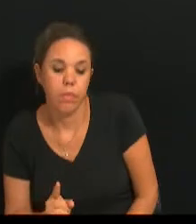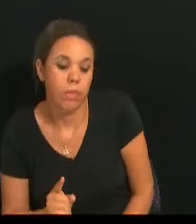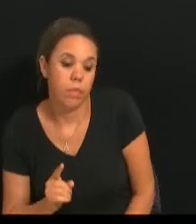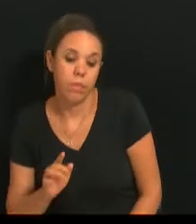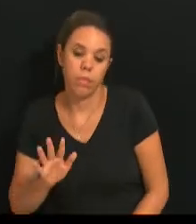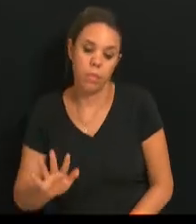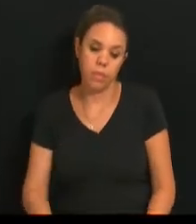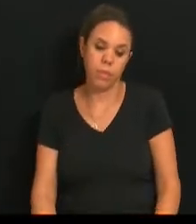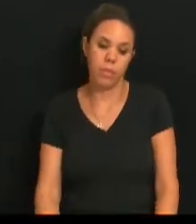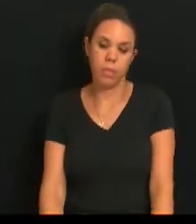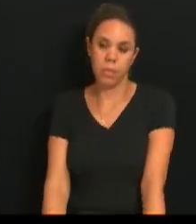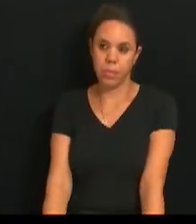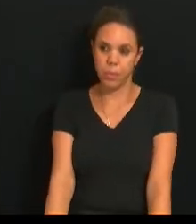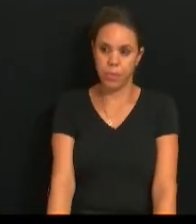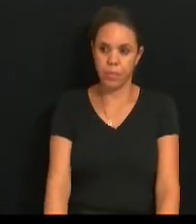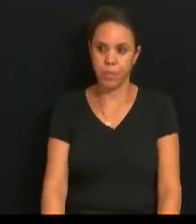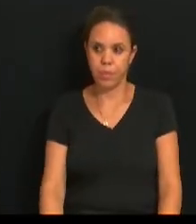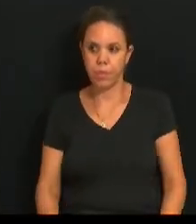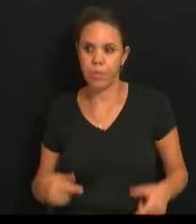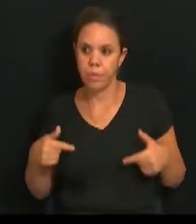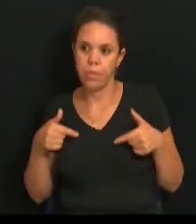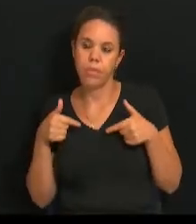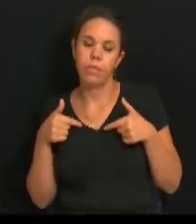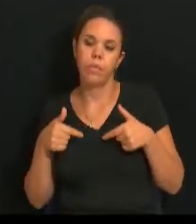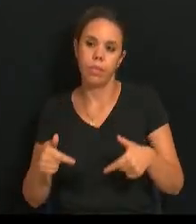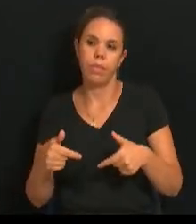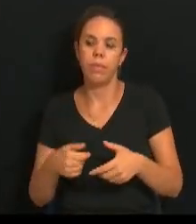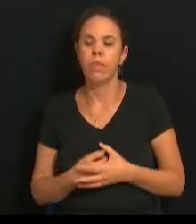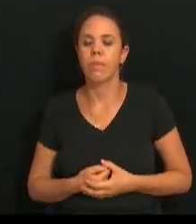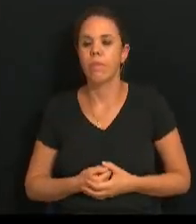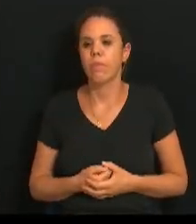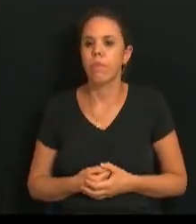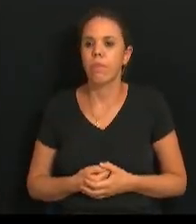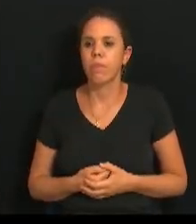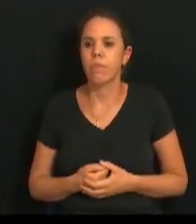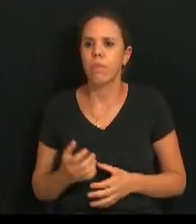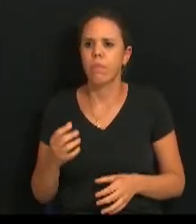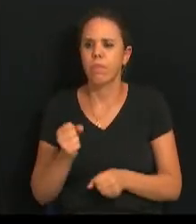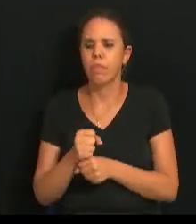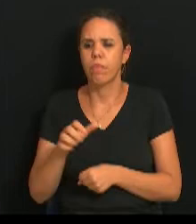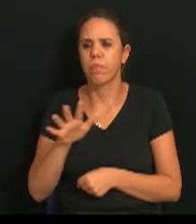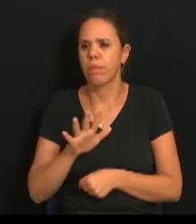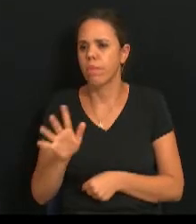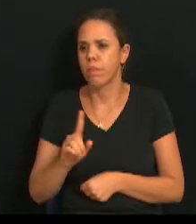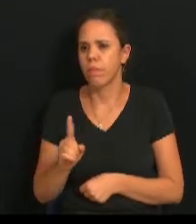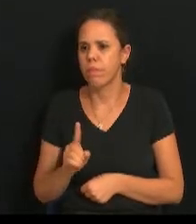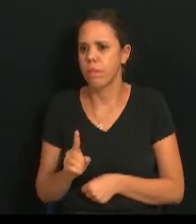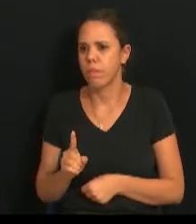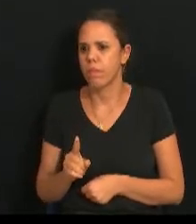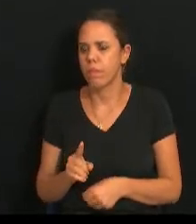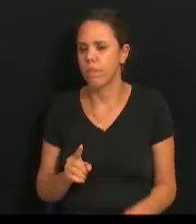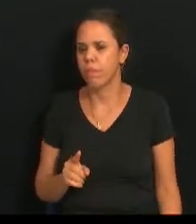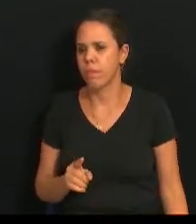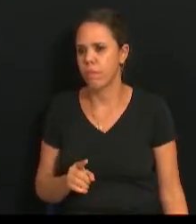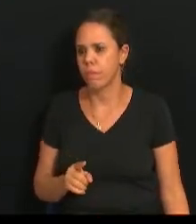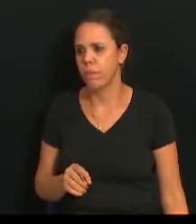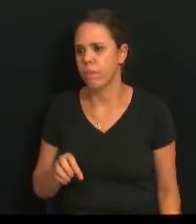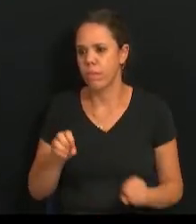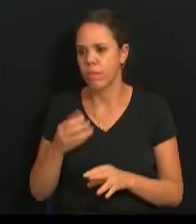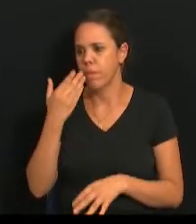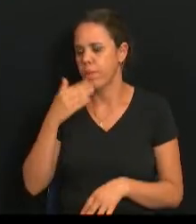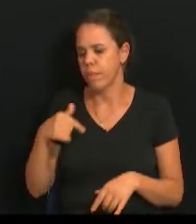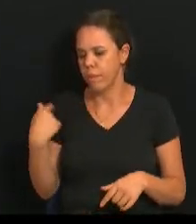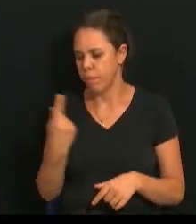nós atuamos, né? No quadro geral, nós não estamos na educação infantil, mas